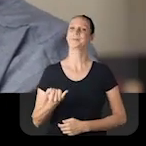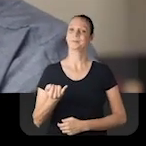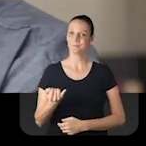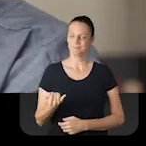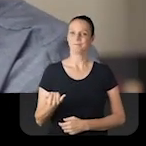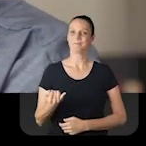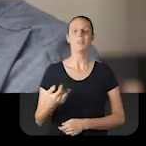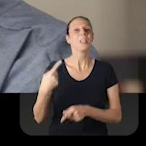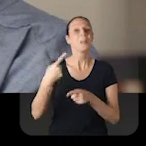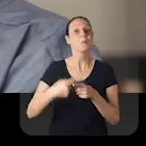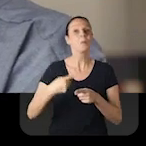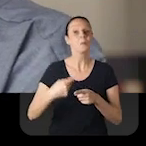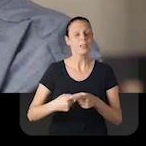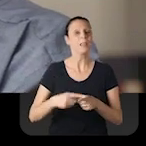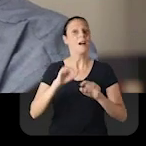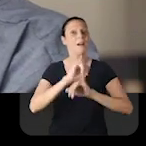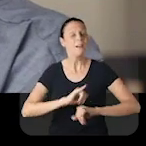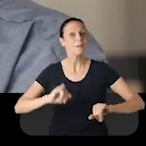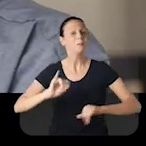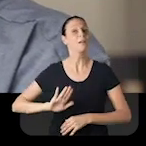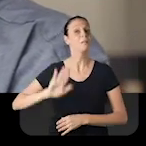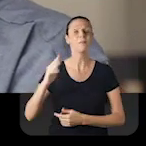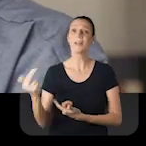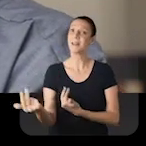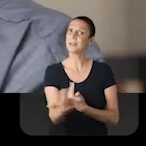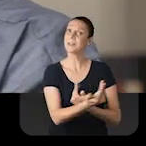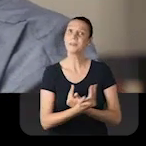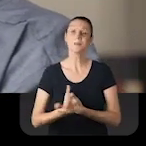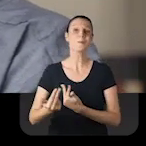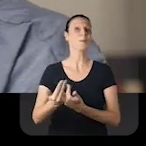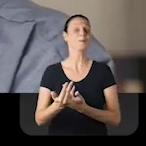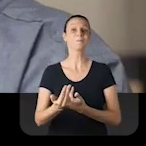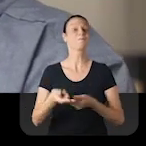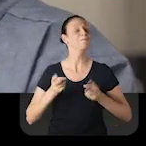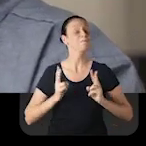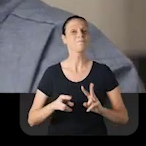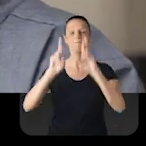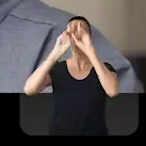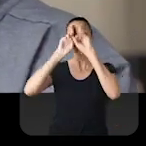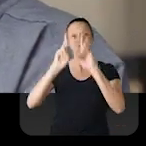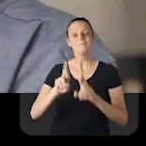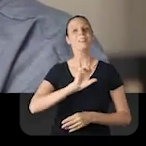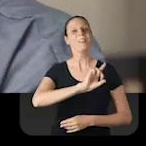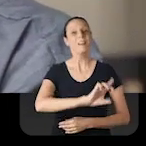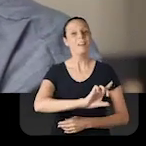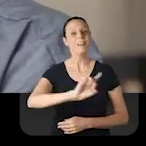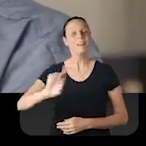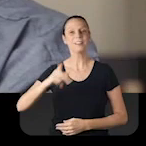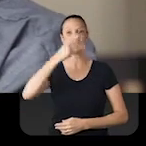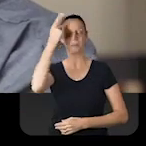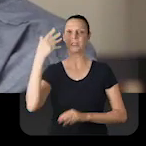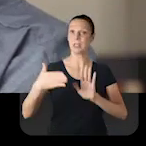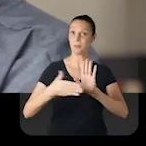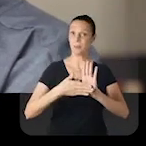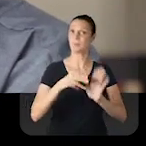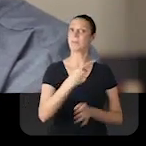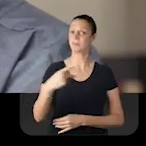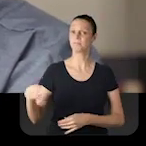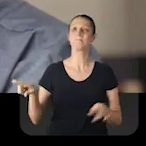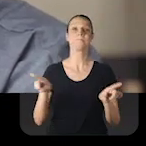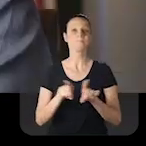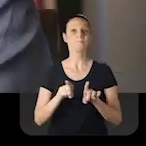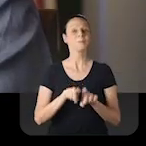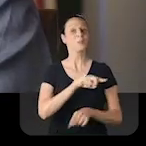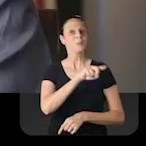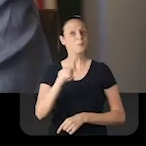serão aproveitadas, porque a campanha que estamos fazendo é a mesma, com o mesmo respeito pelos adversários e suas